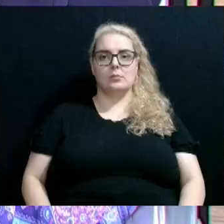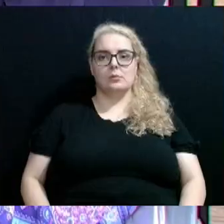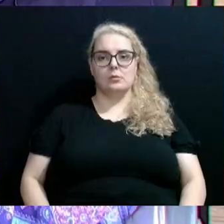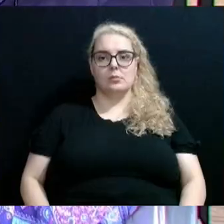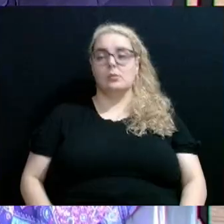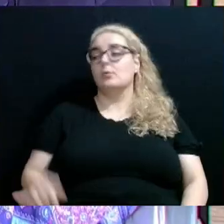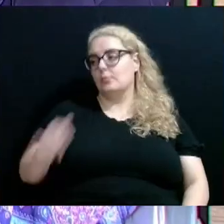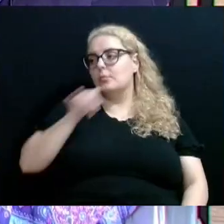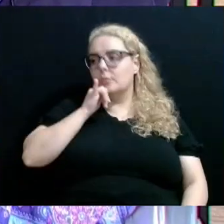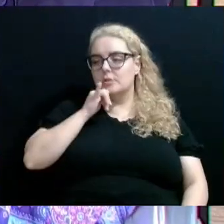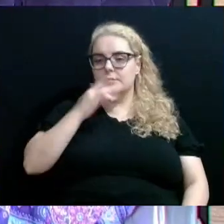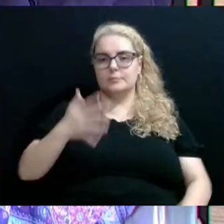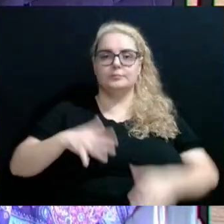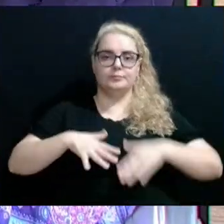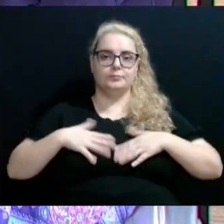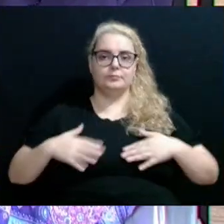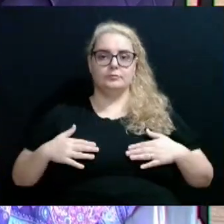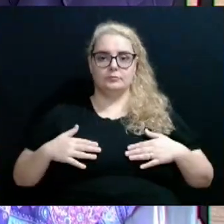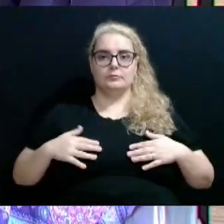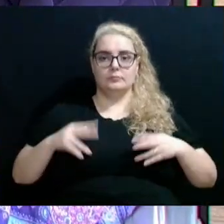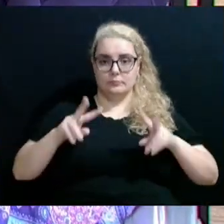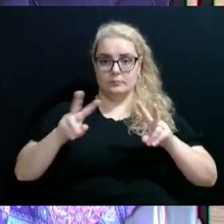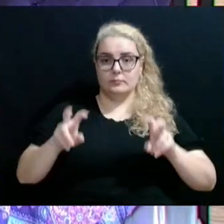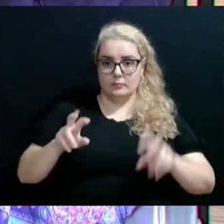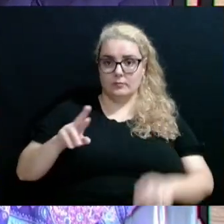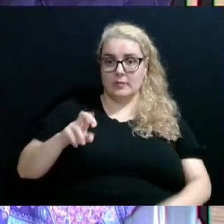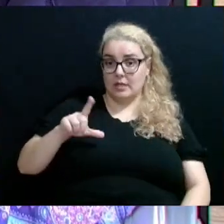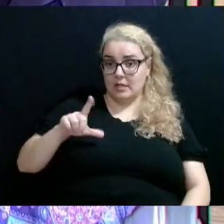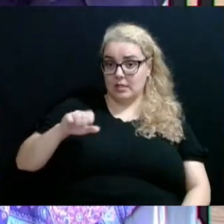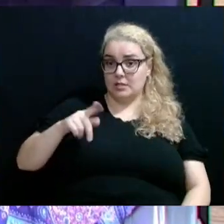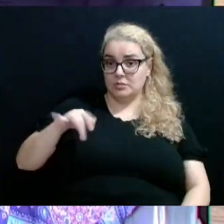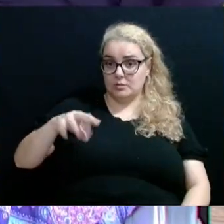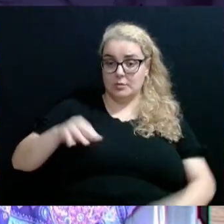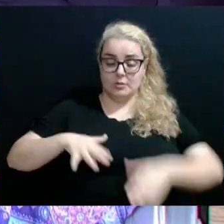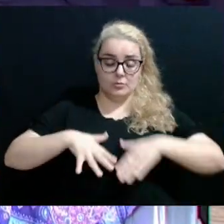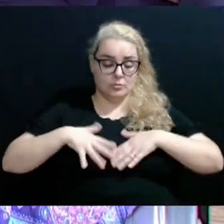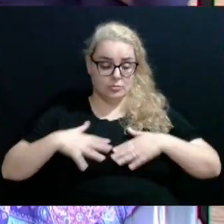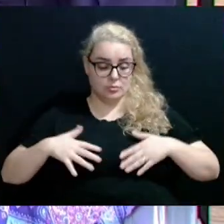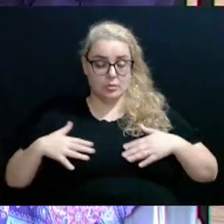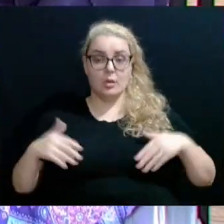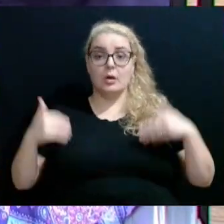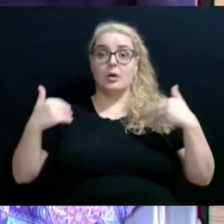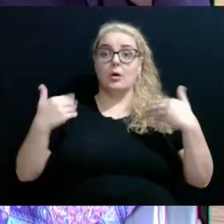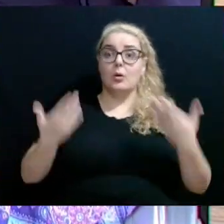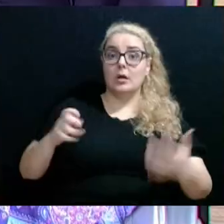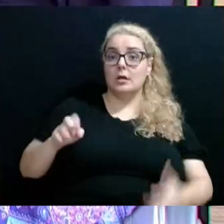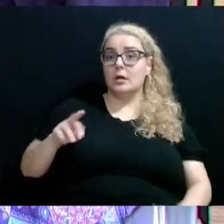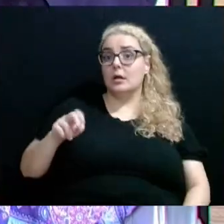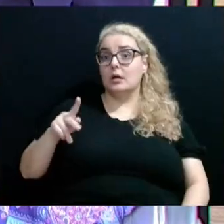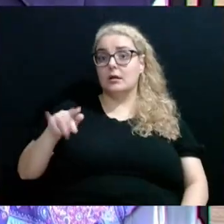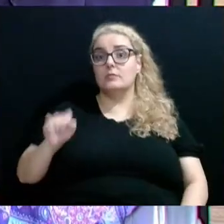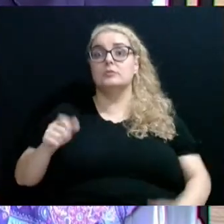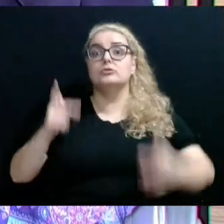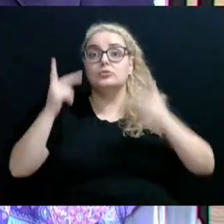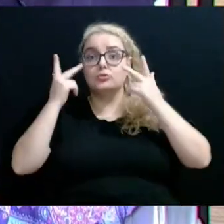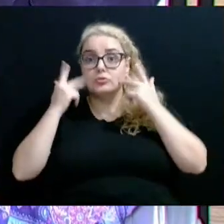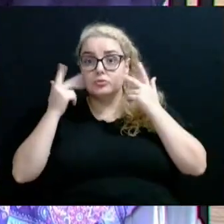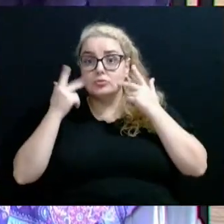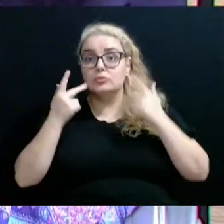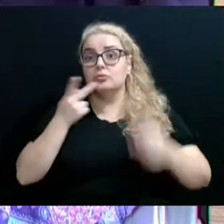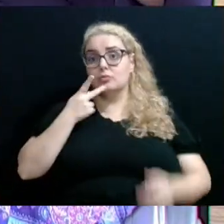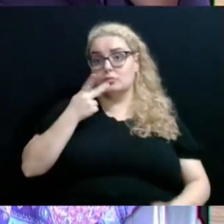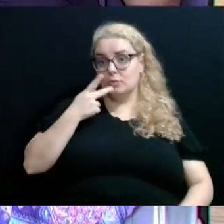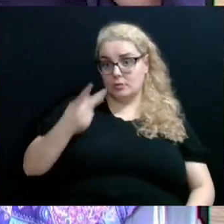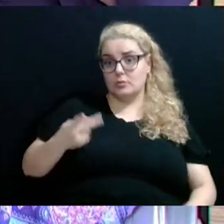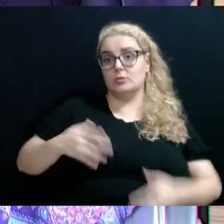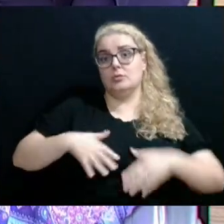exemplo, relaxamento, já que a gente trouxe essa palavra aqui. Quais ervas geralmente a gente fala sobre